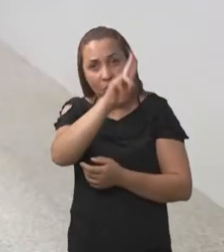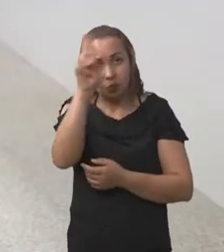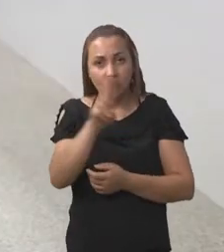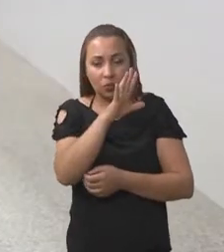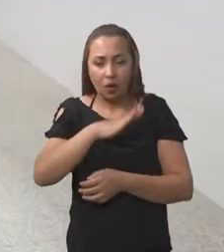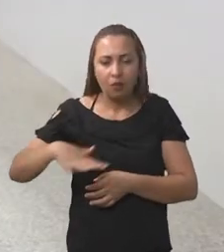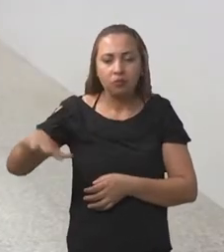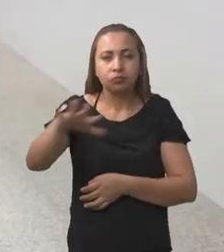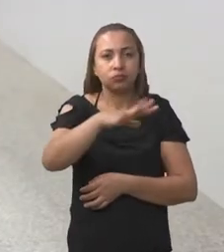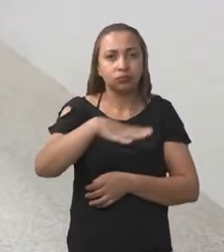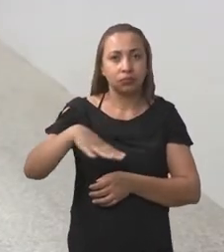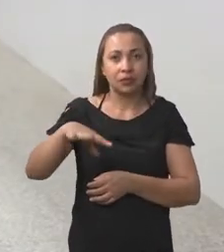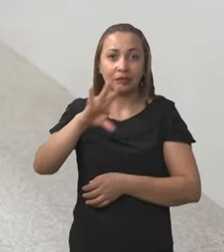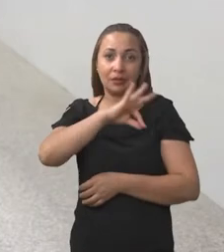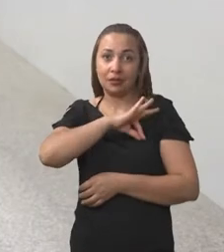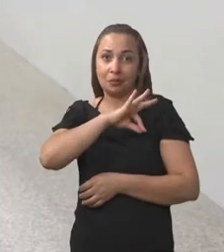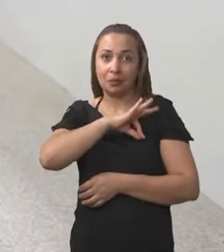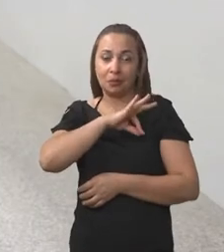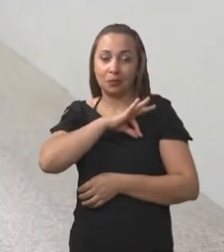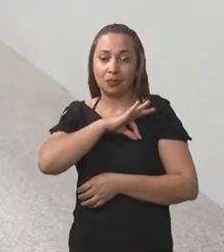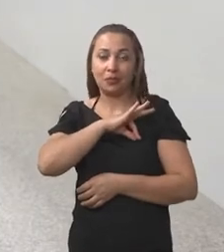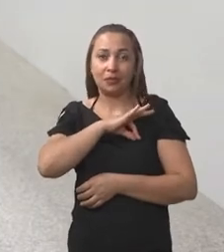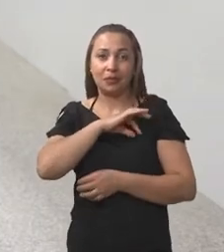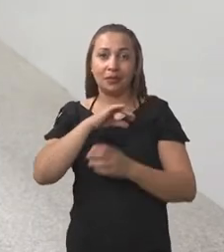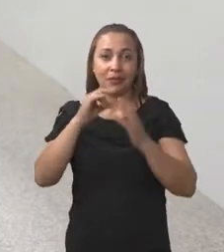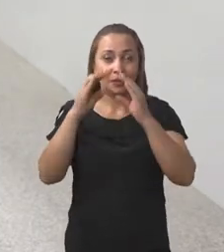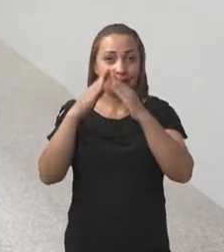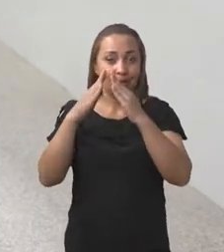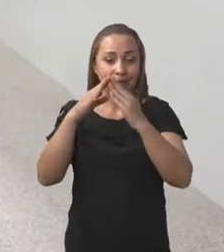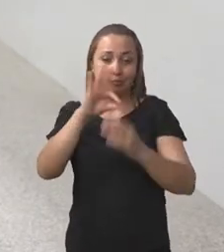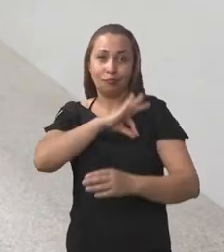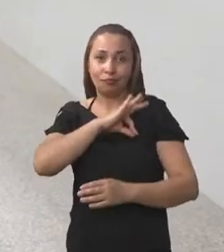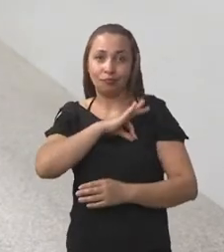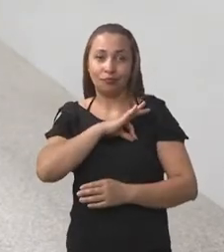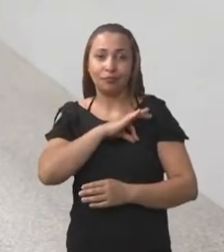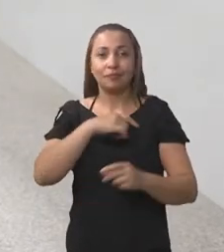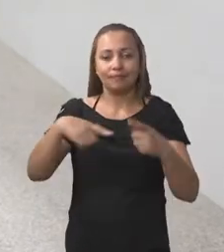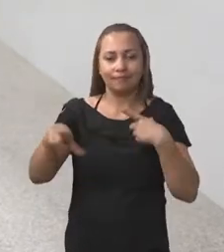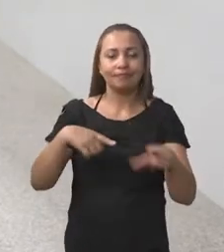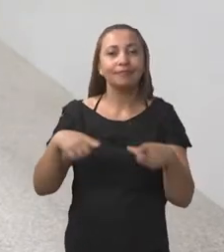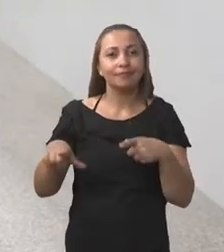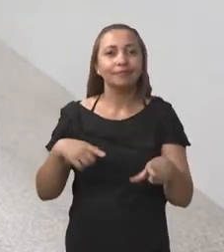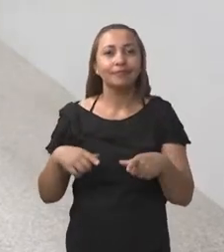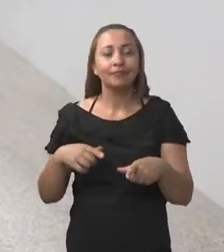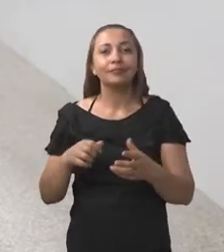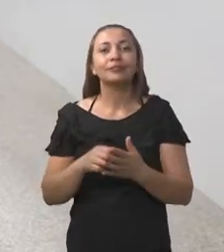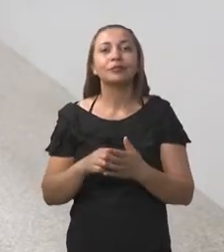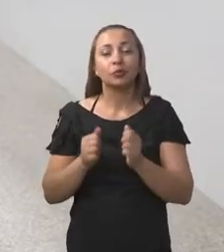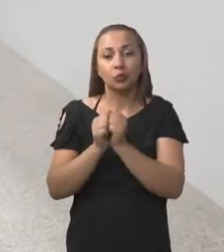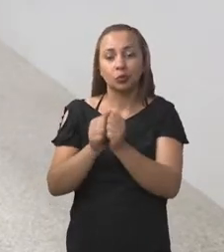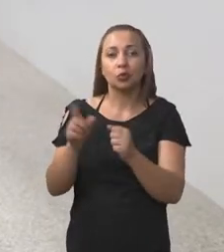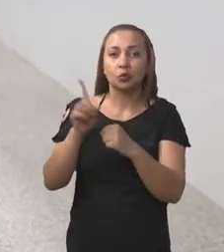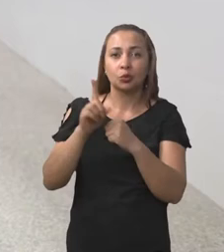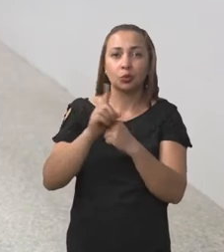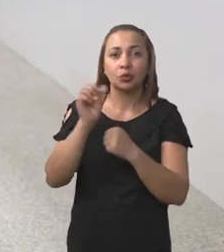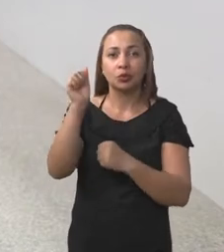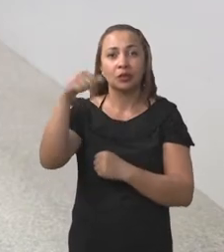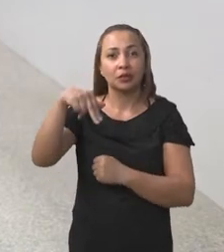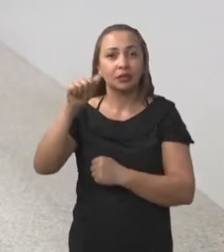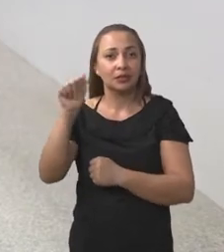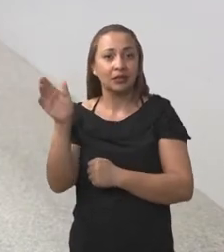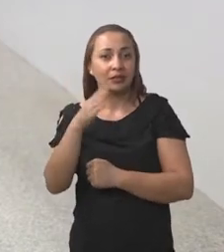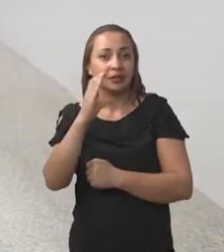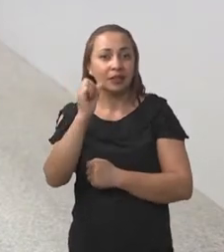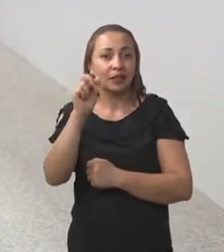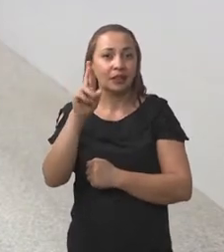espaço da delegacia, que é algo inédito para a gente também, mas a gente está trabalhando, a gente, com a doutora Ana Carolina, que é a